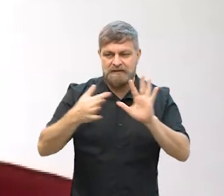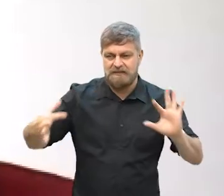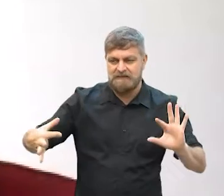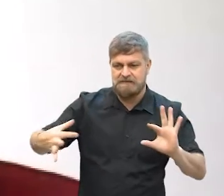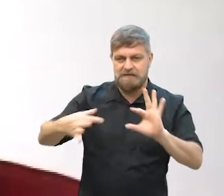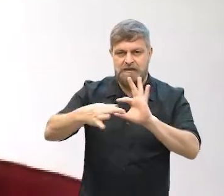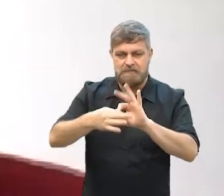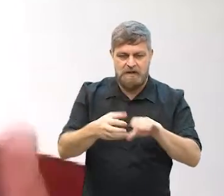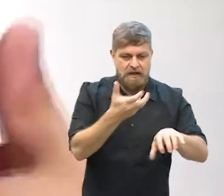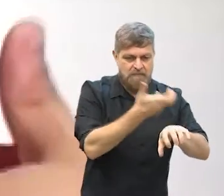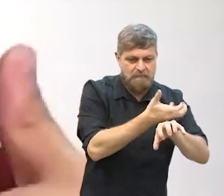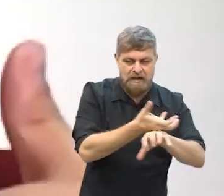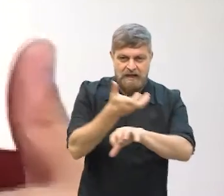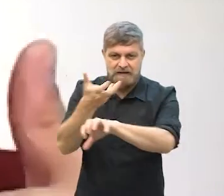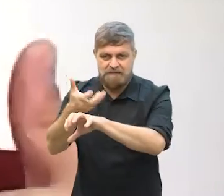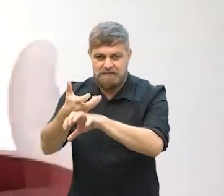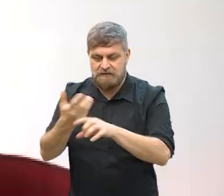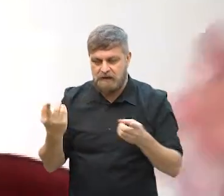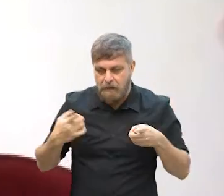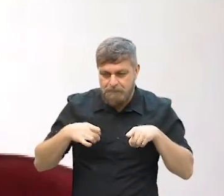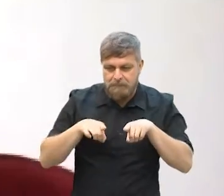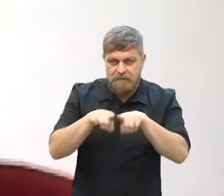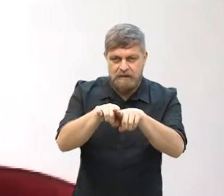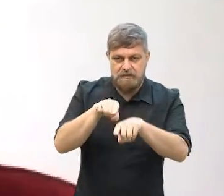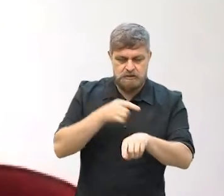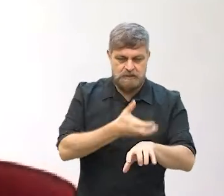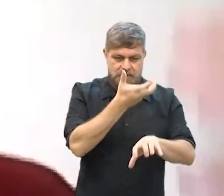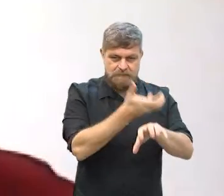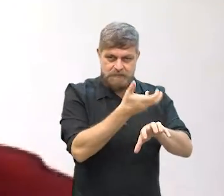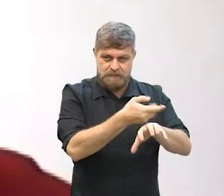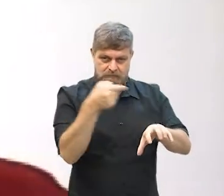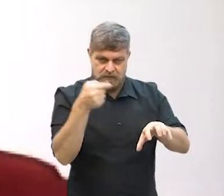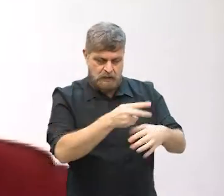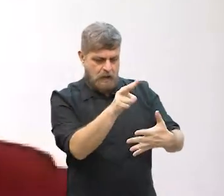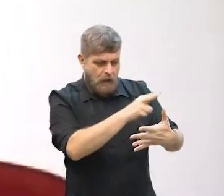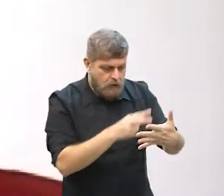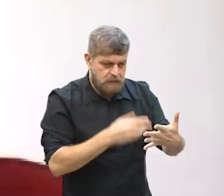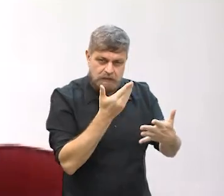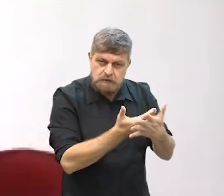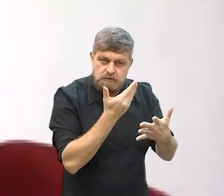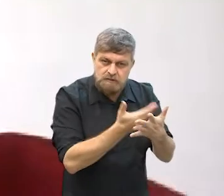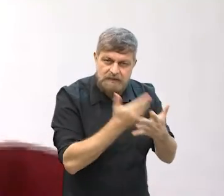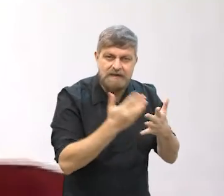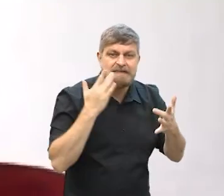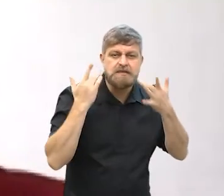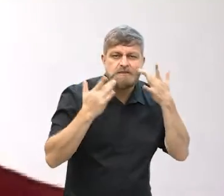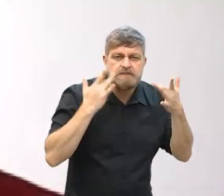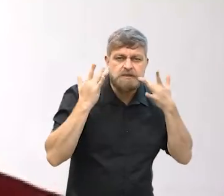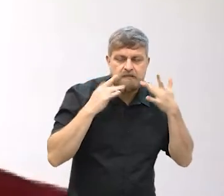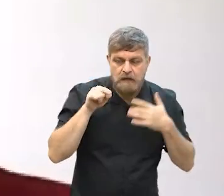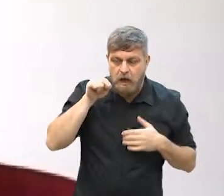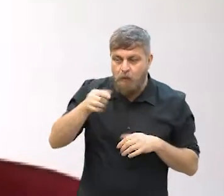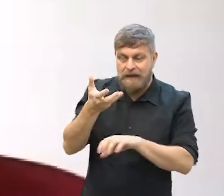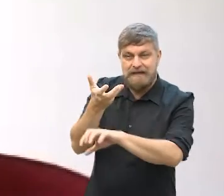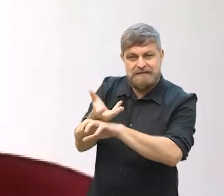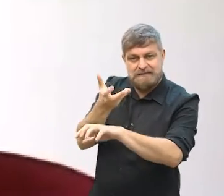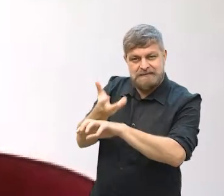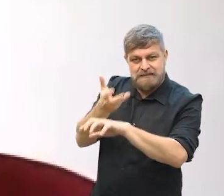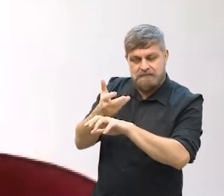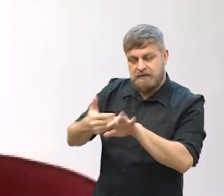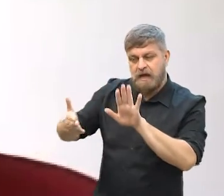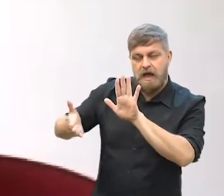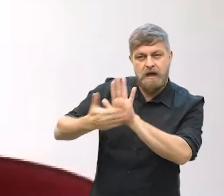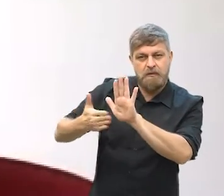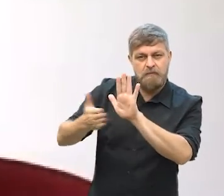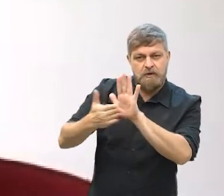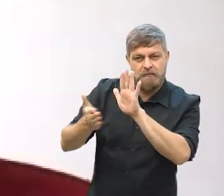mesmo interdisciplinar ali que houve, né? Entre uma disciplina em que eles liam e estudavam peças teatrais, com uma outra disciplina que